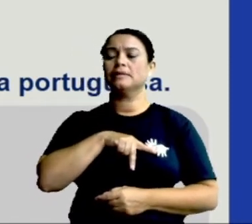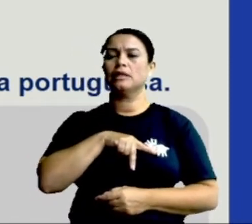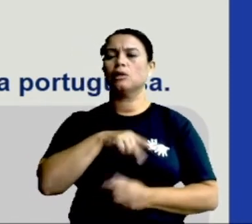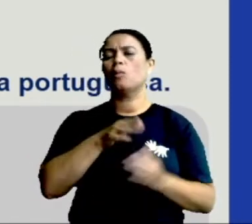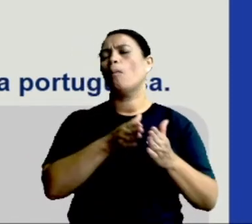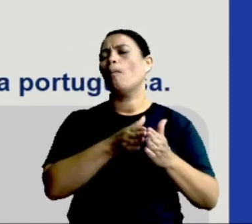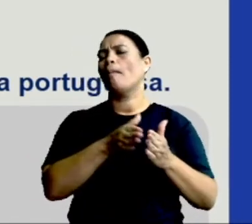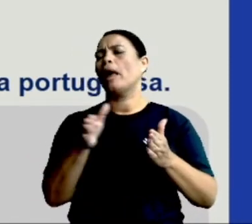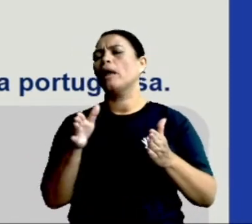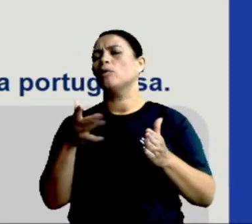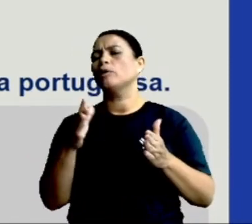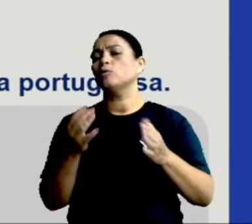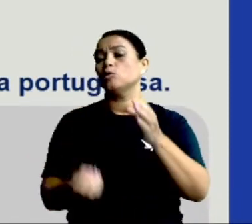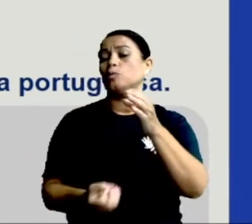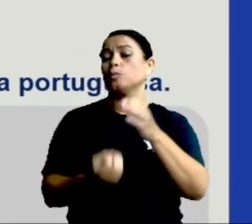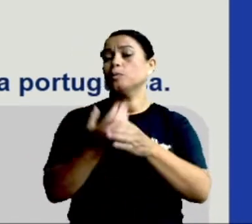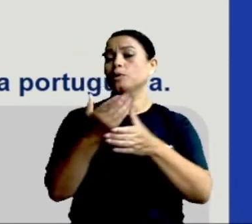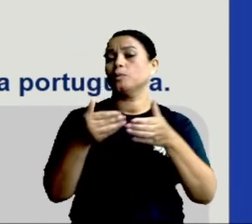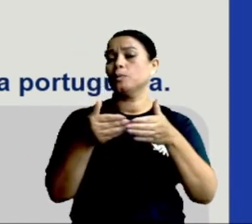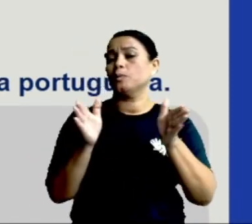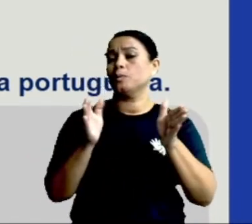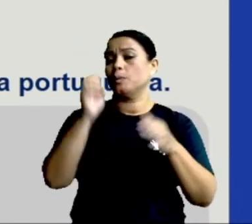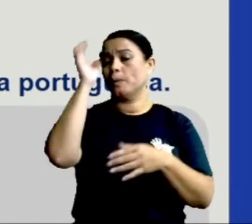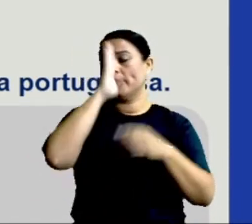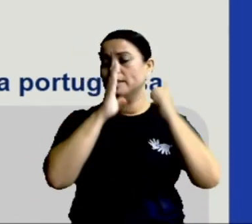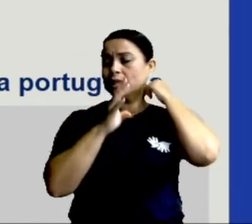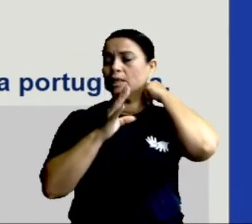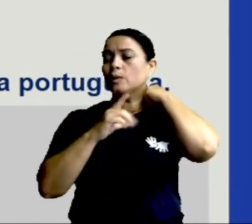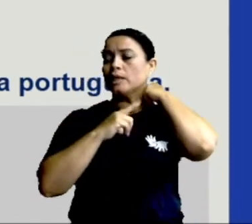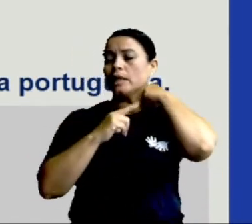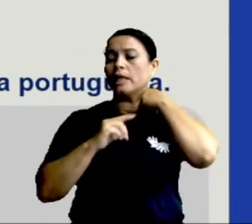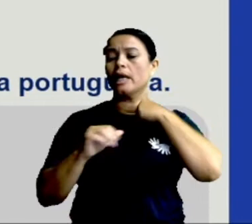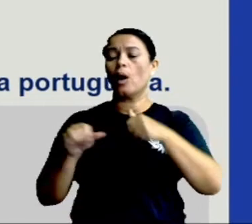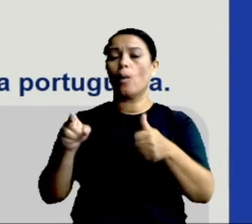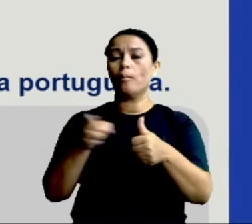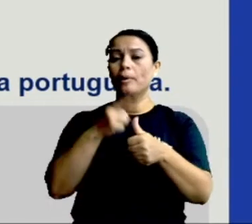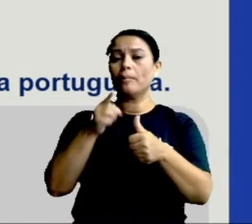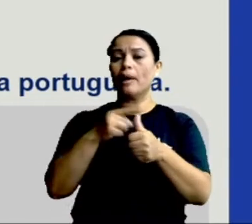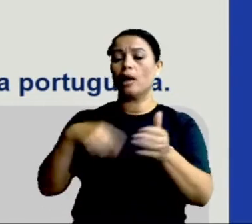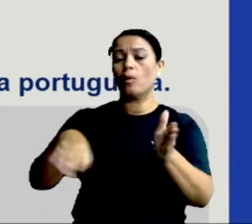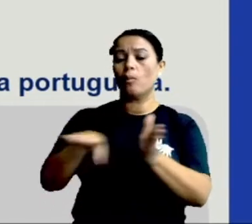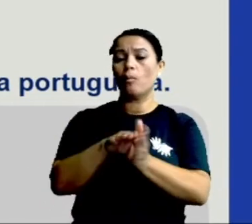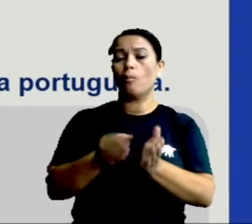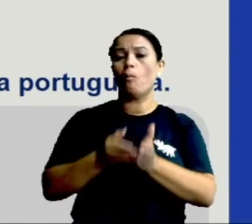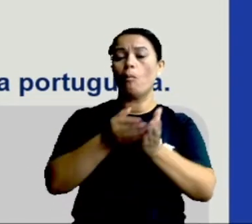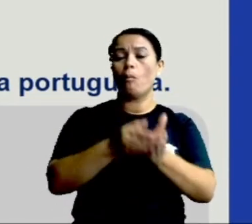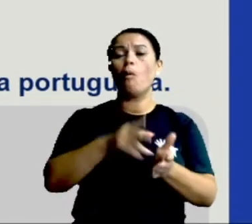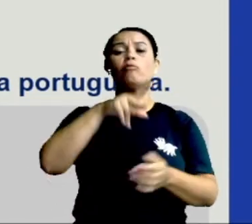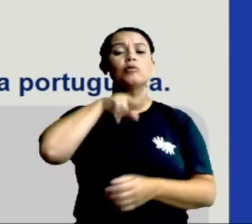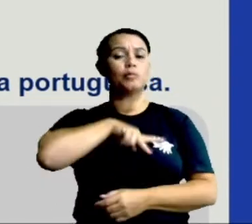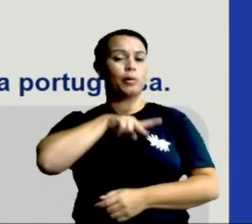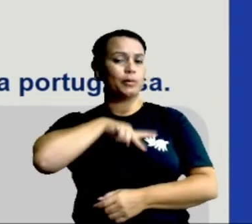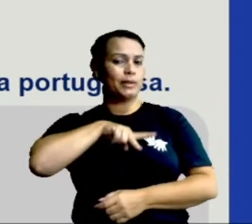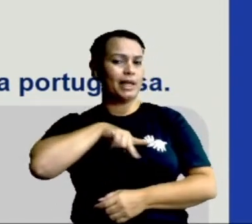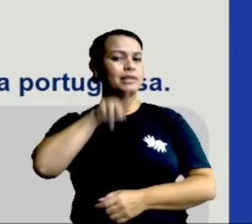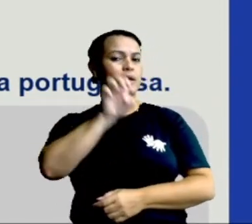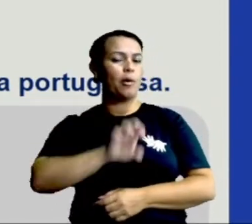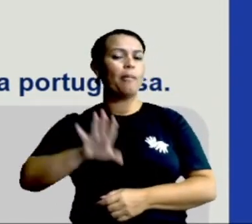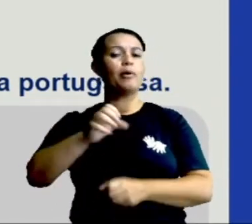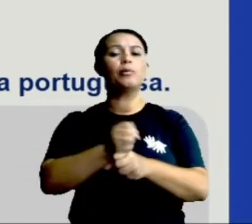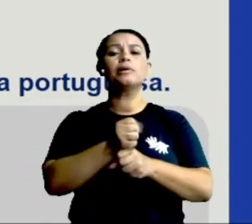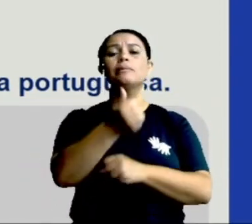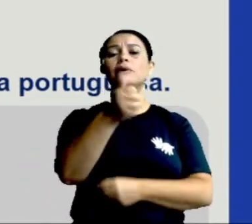período aí de descobrimento. O primeiro povo europeu a chegar aqui no nosso território foram os portugueses, no ano